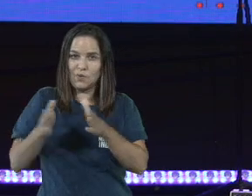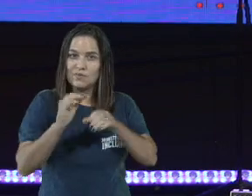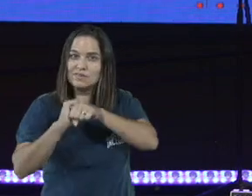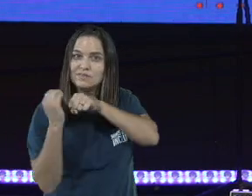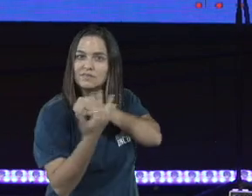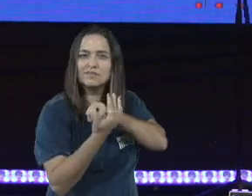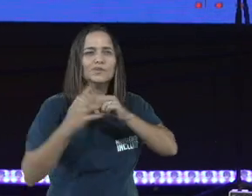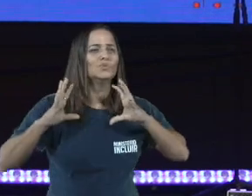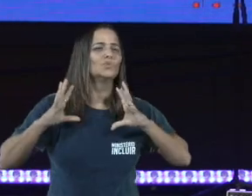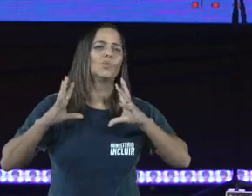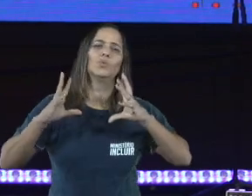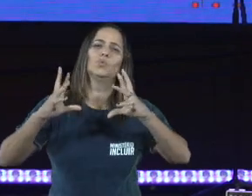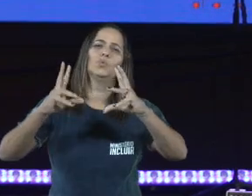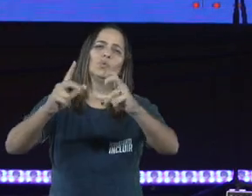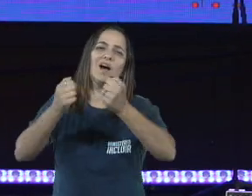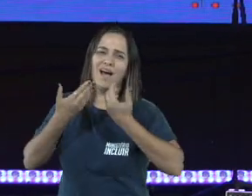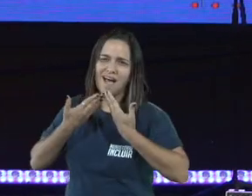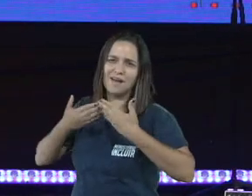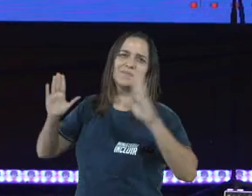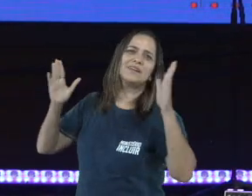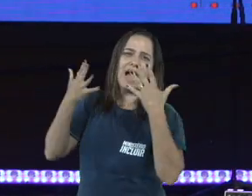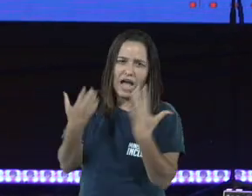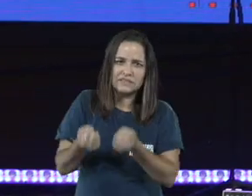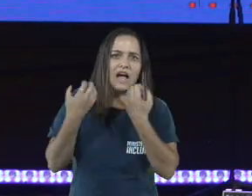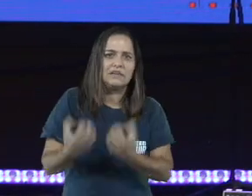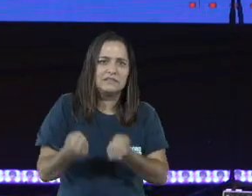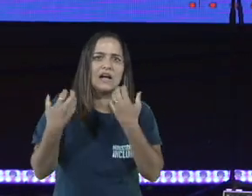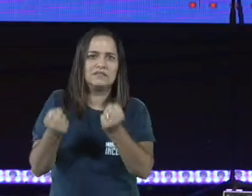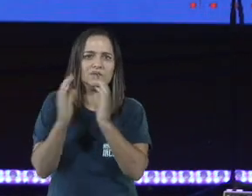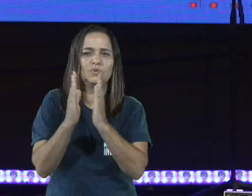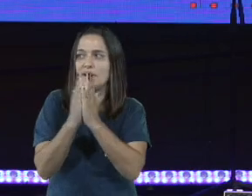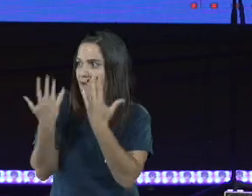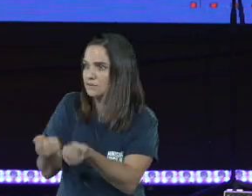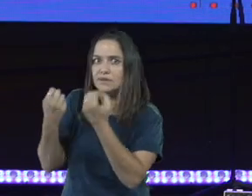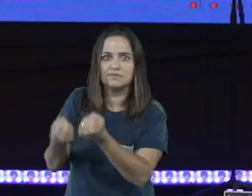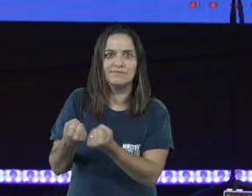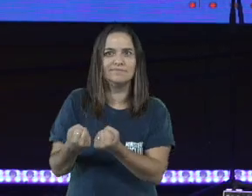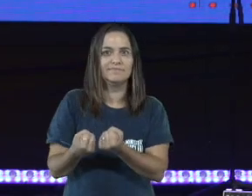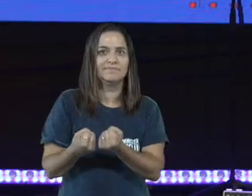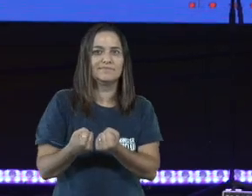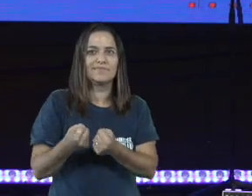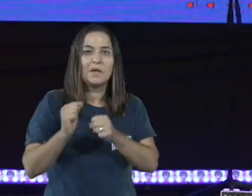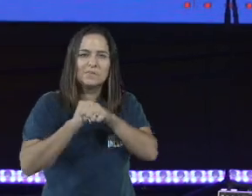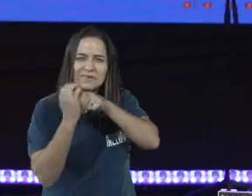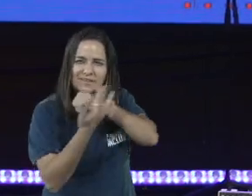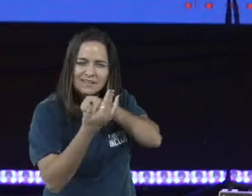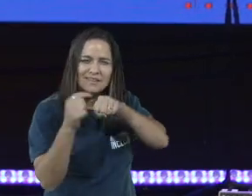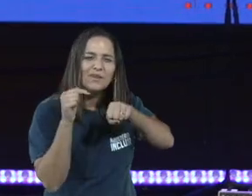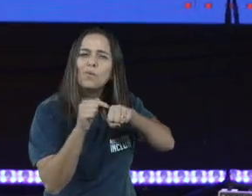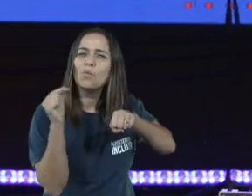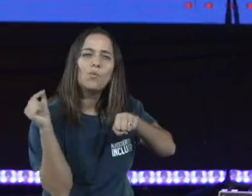a Deus só de repente abriu no ponto se achando que o couro tem o cologa se por um lado